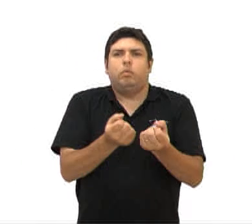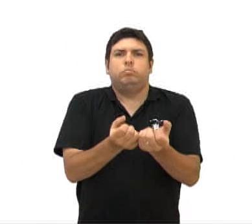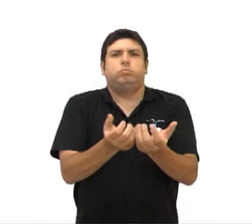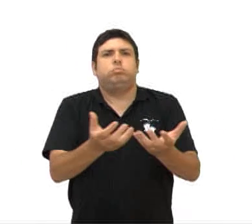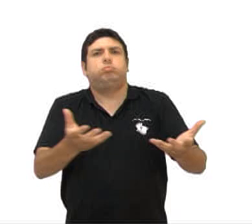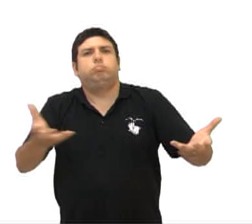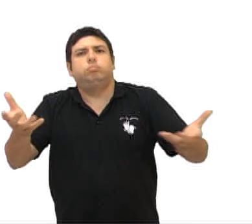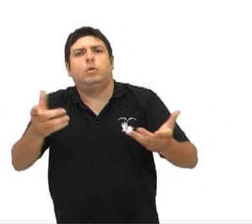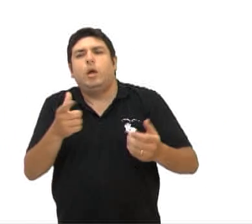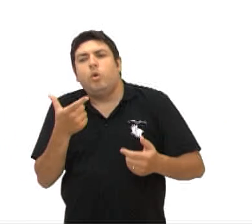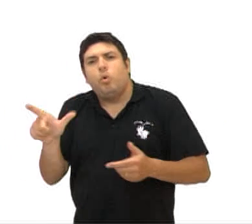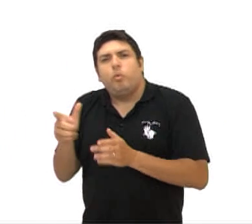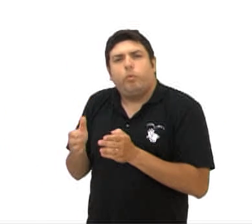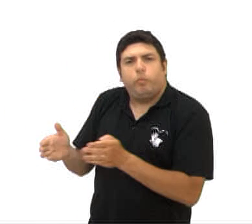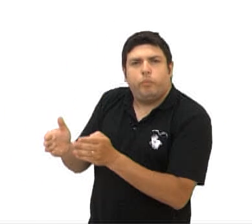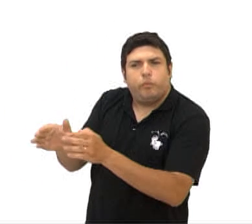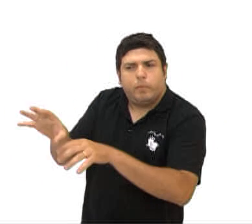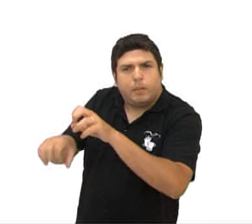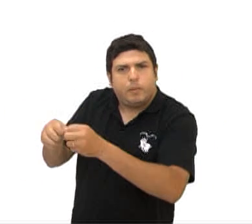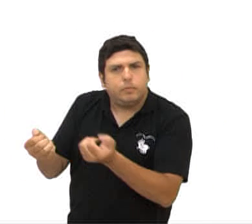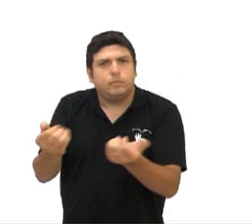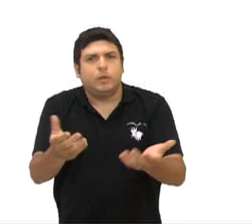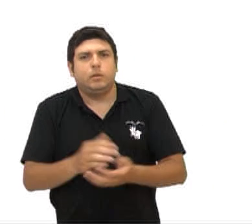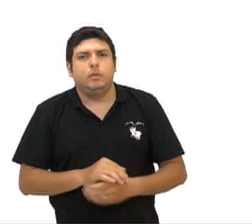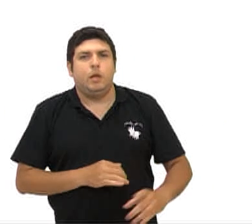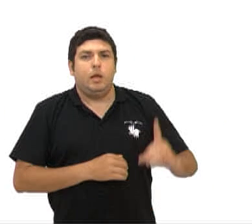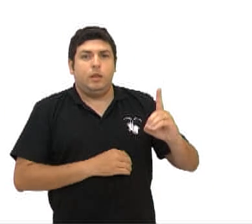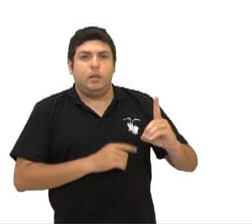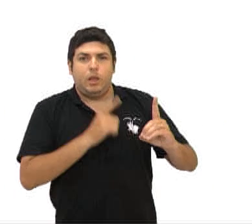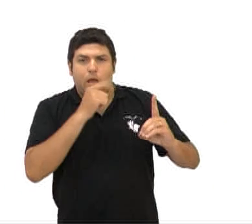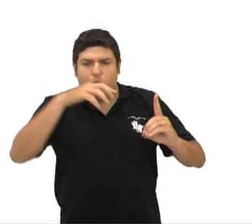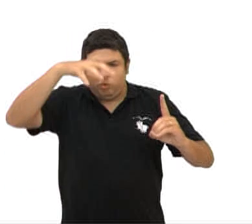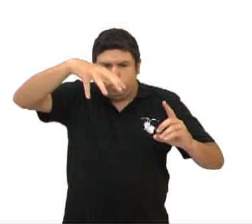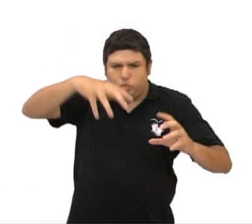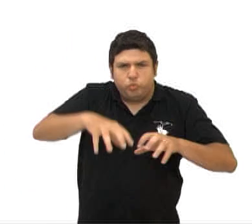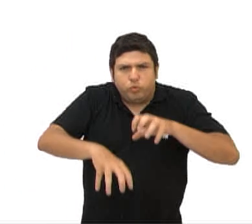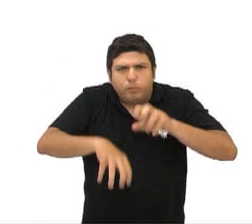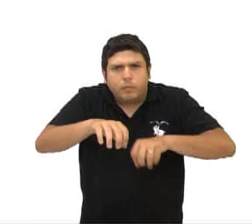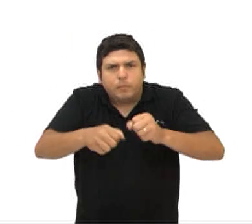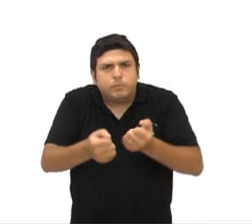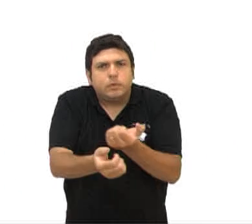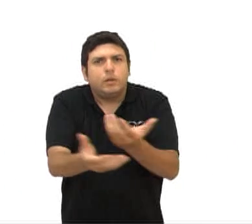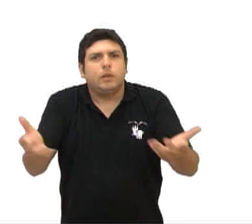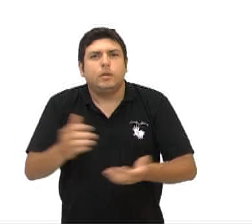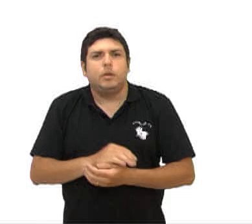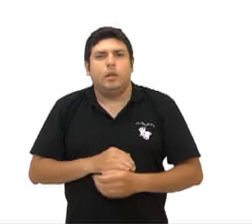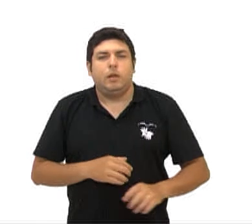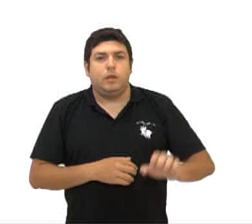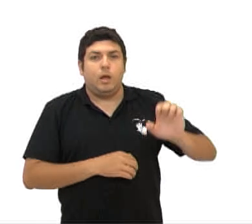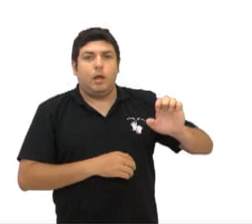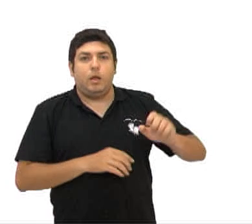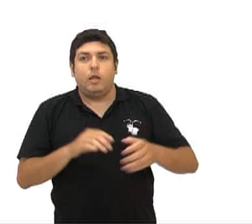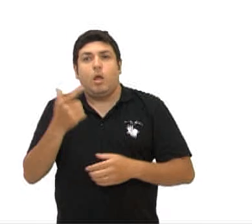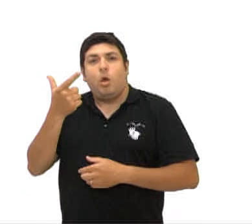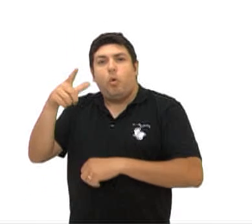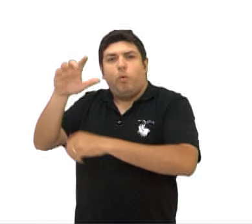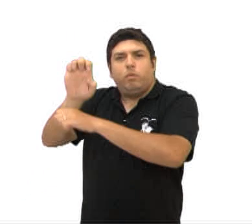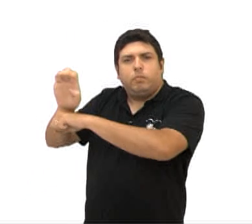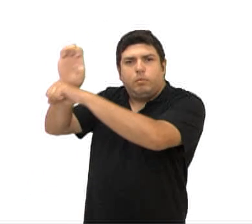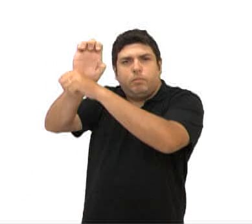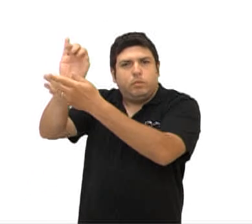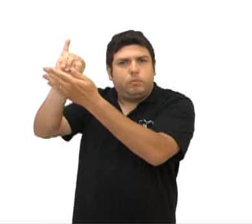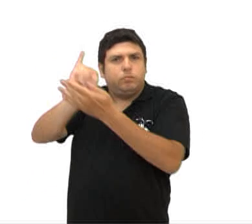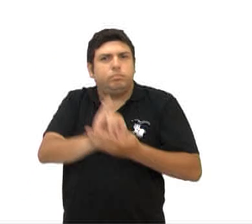em outros rios. Letra D, captar águas pluviais. Ou letra E, importar água doce de outros